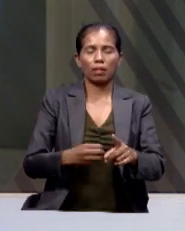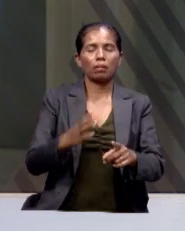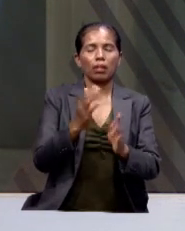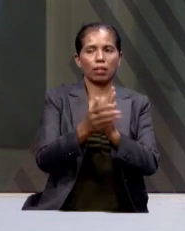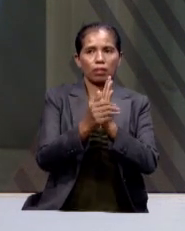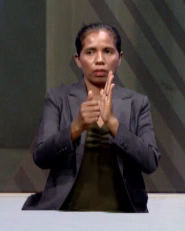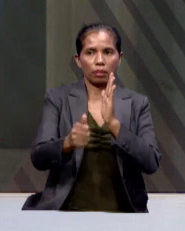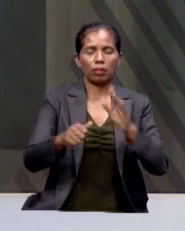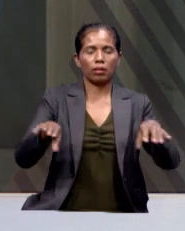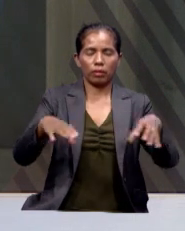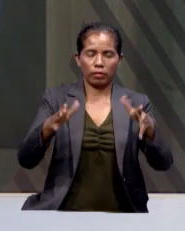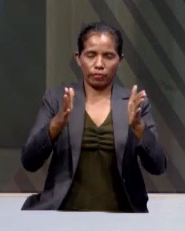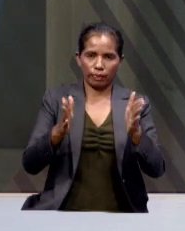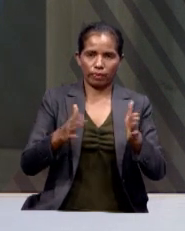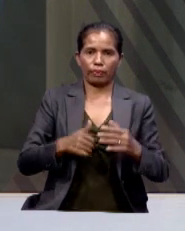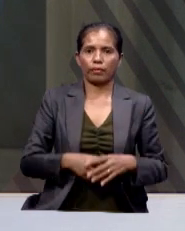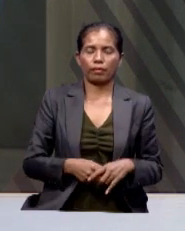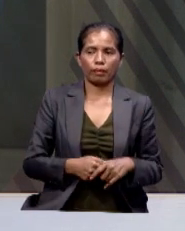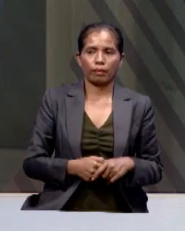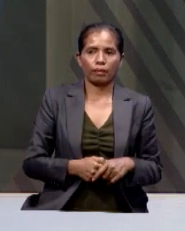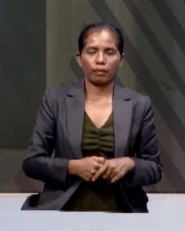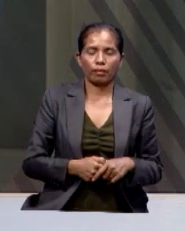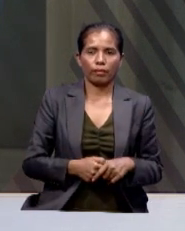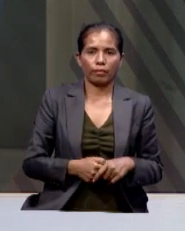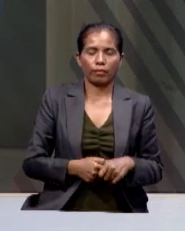capacitação recurso humano.